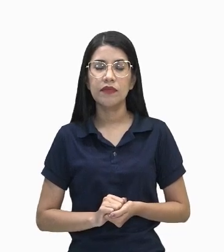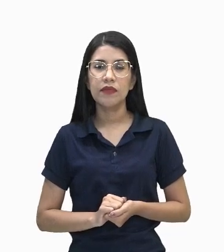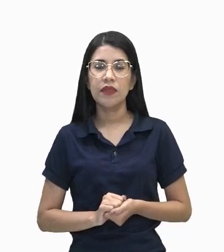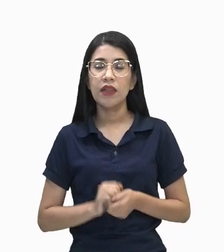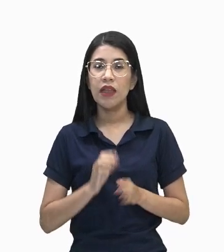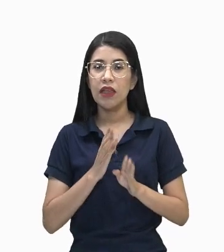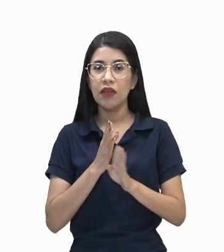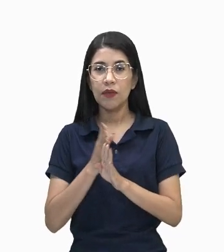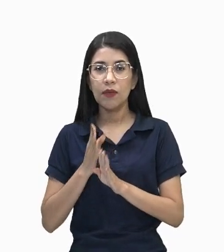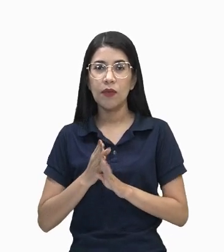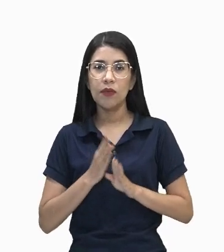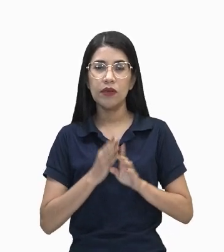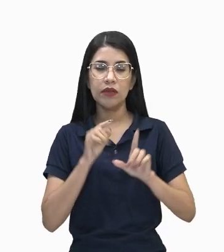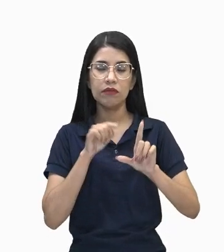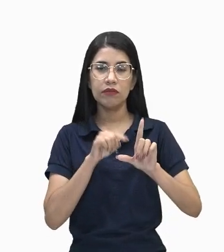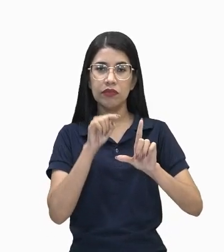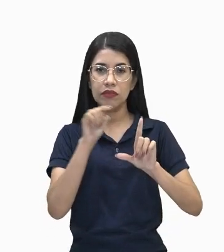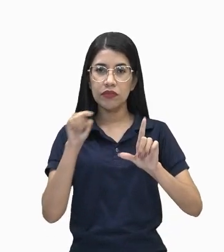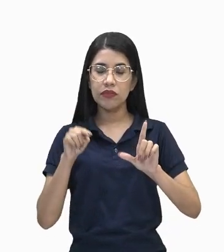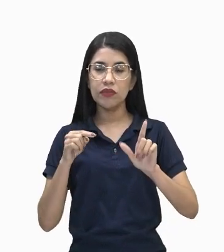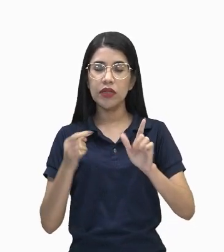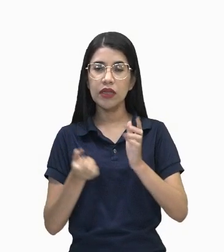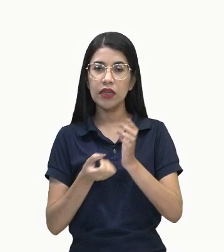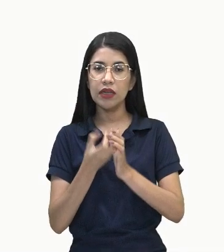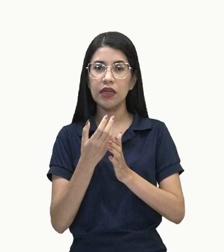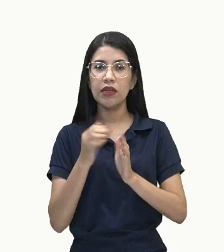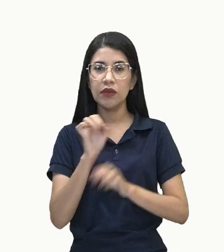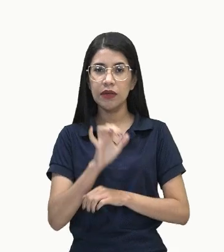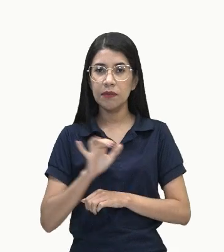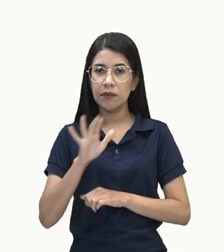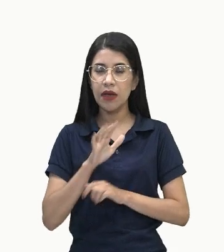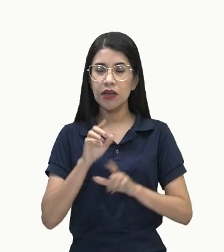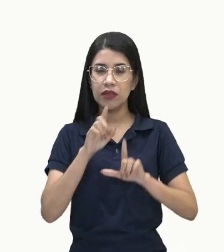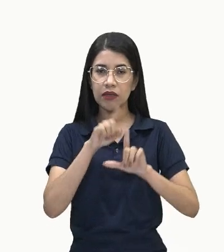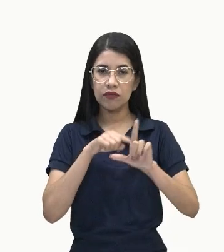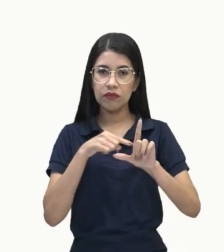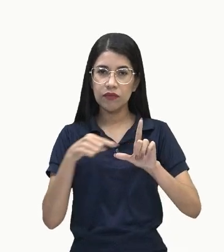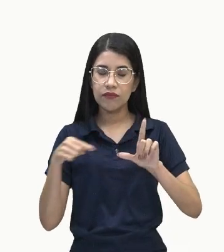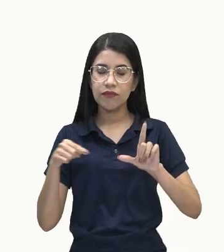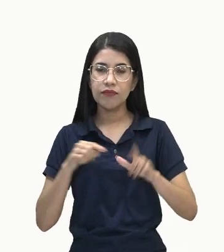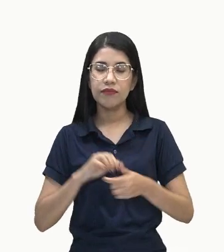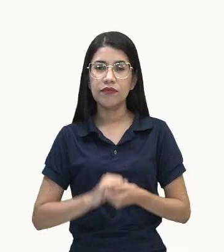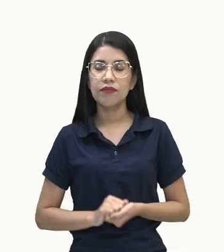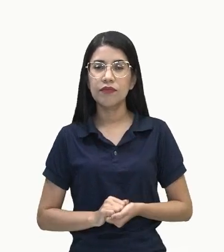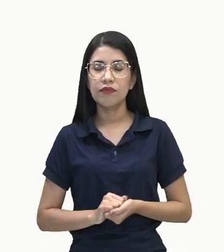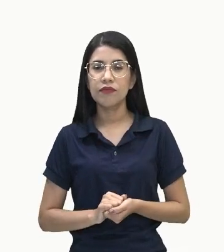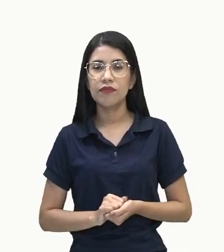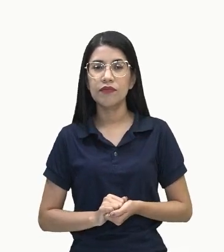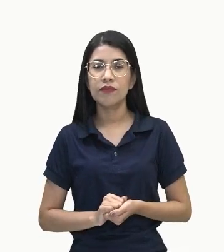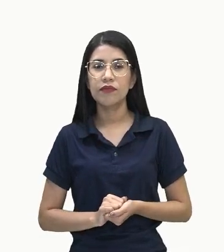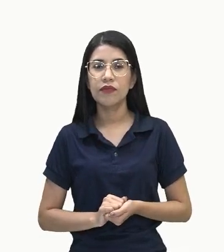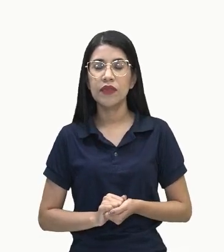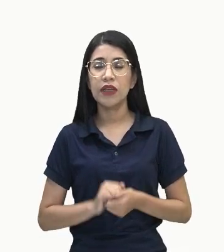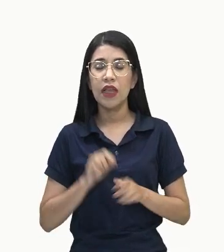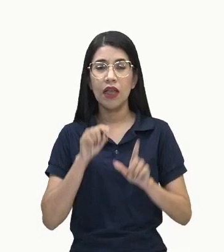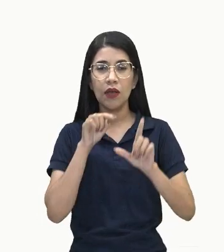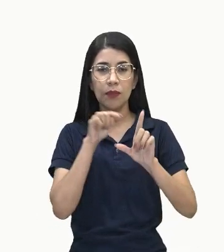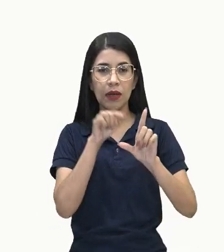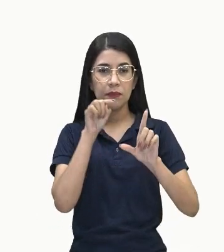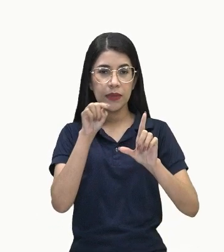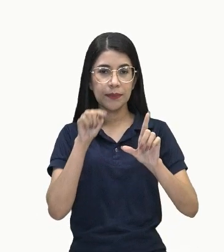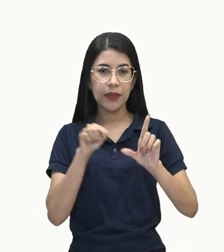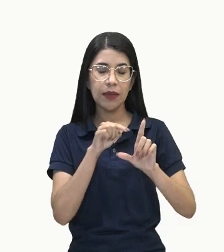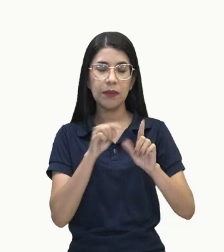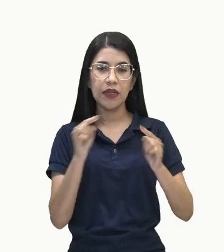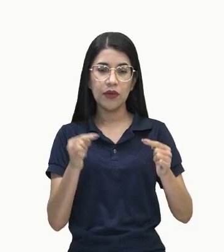Encontrando pontos e formando figuras no plano cartesiano. Vamos aqui ao comando, ó. Marque os pontos e